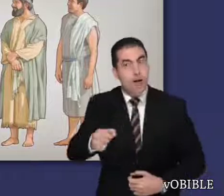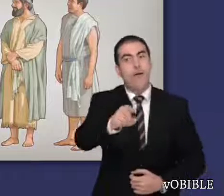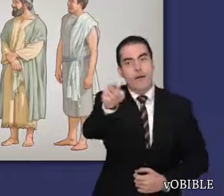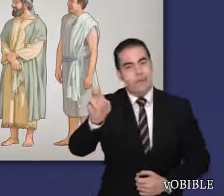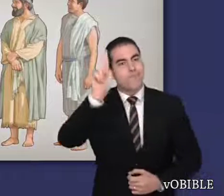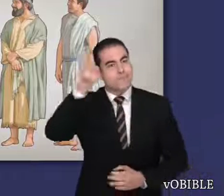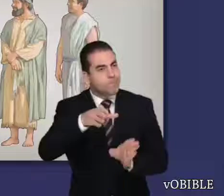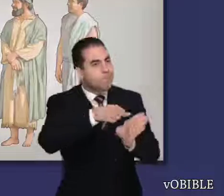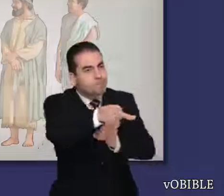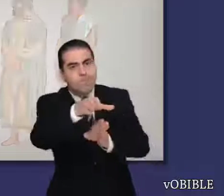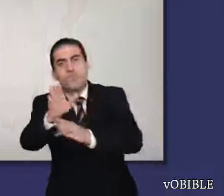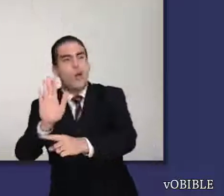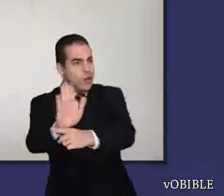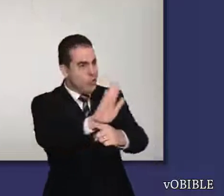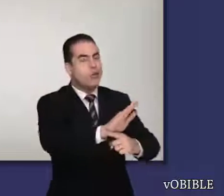anciãos.